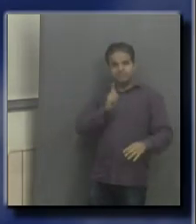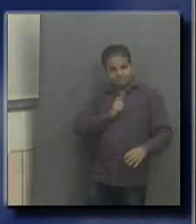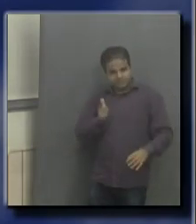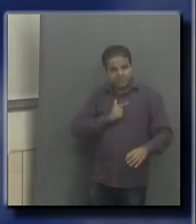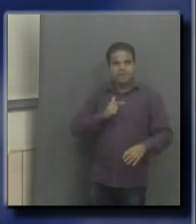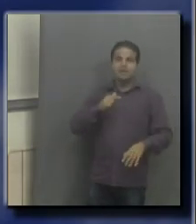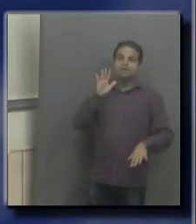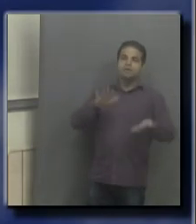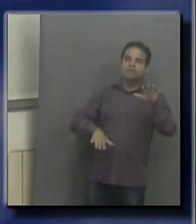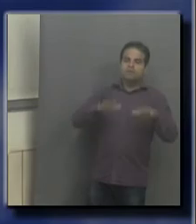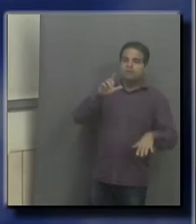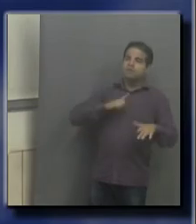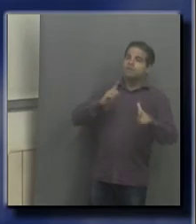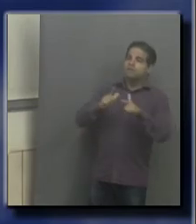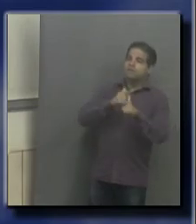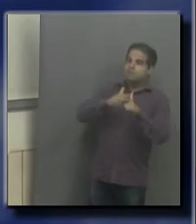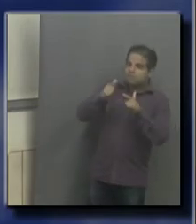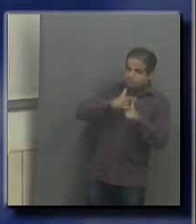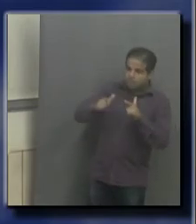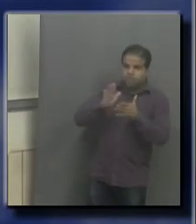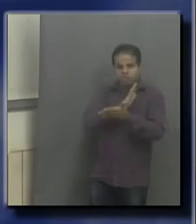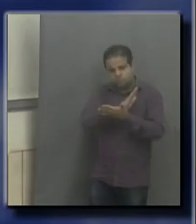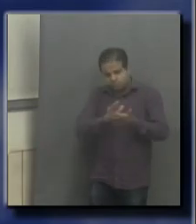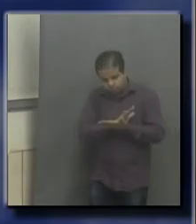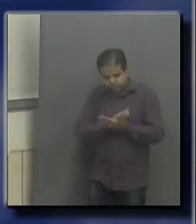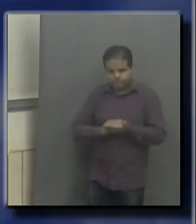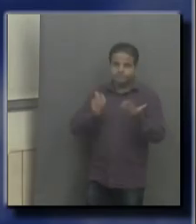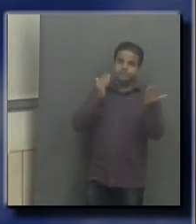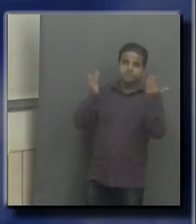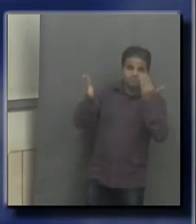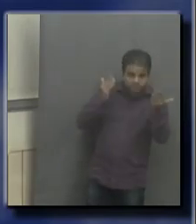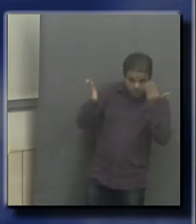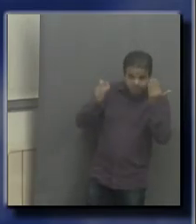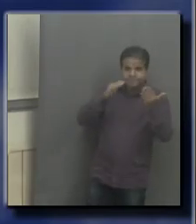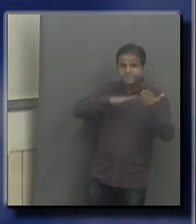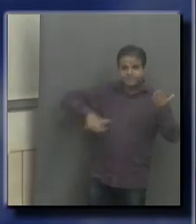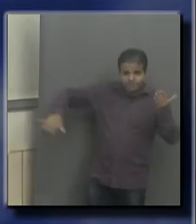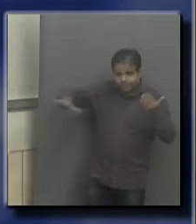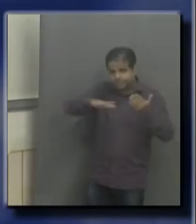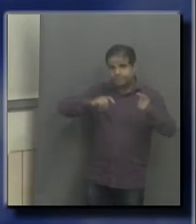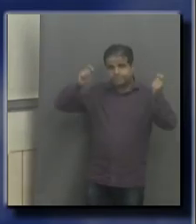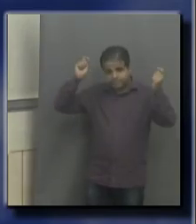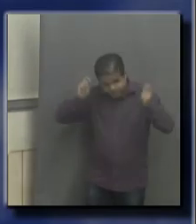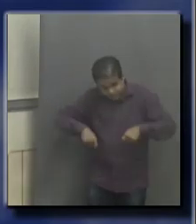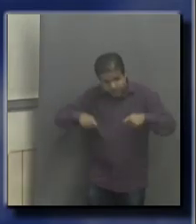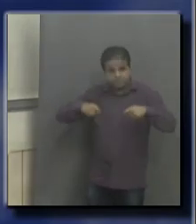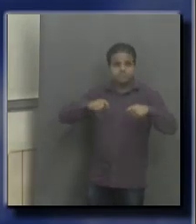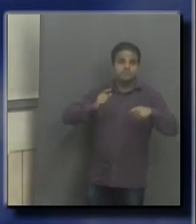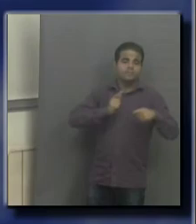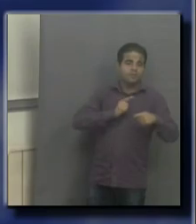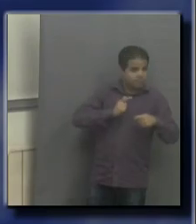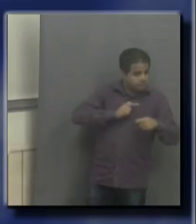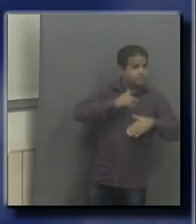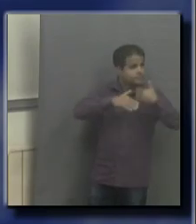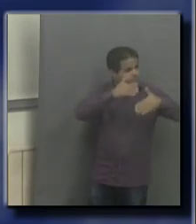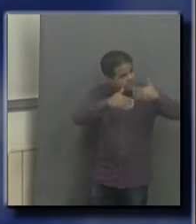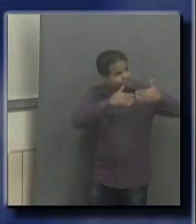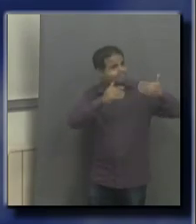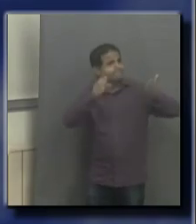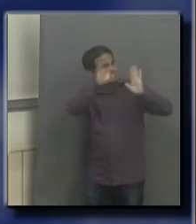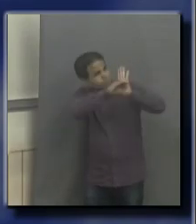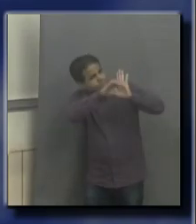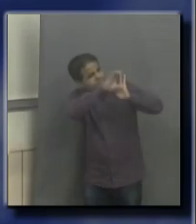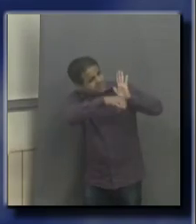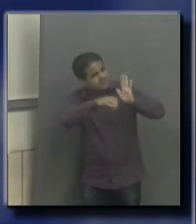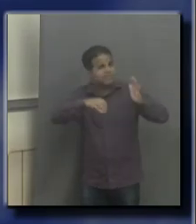Temos, às vezes, alguns problemas de uma parte dos psicólogos com esse conceito de competências. Temos esse conceito